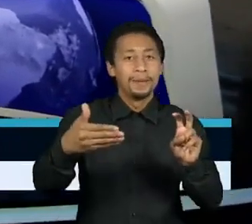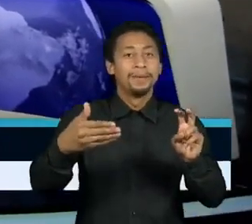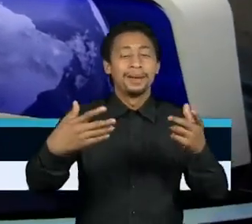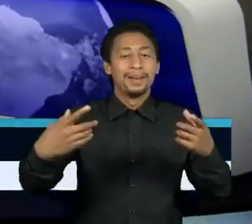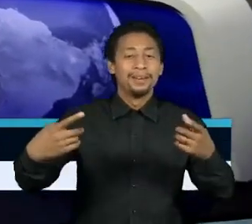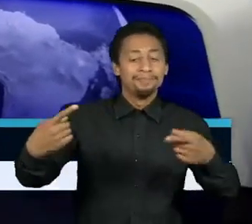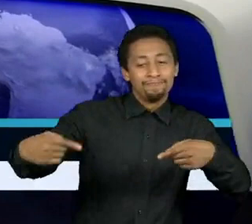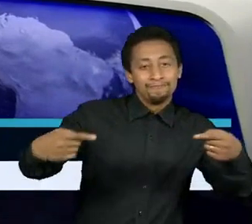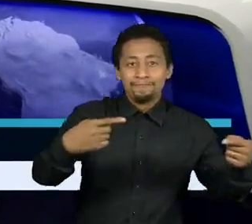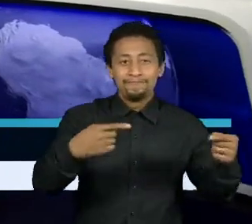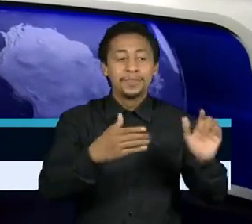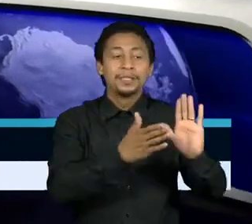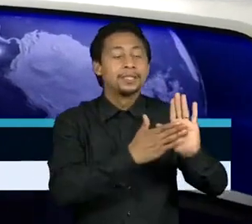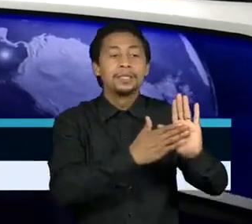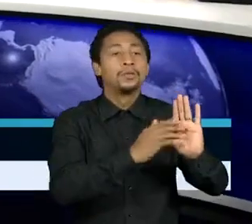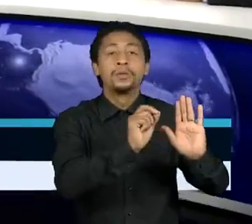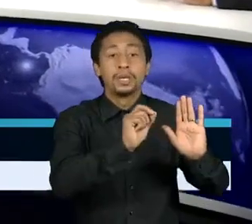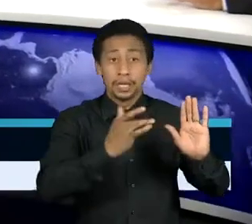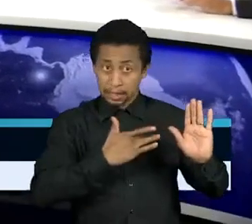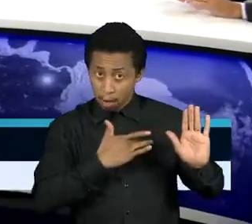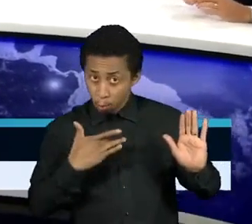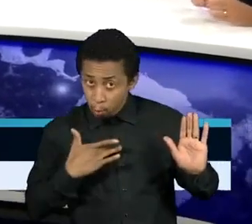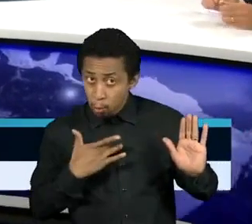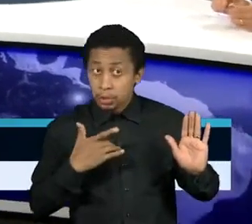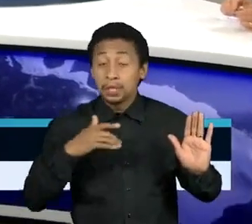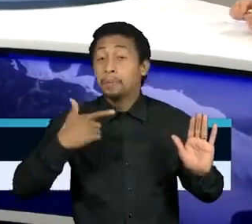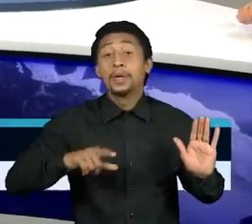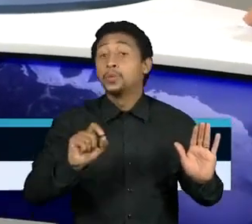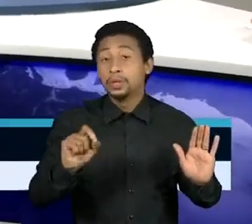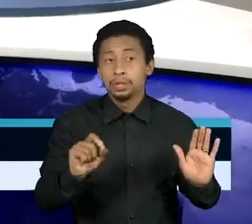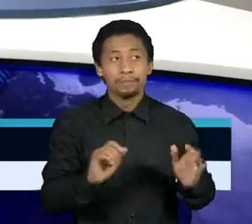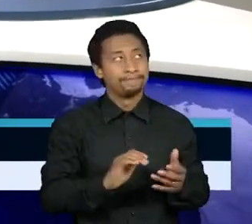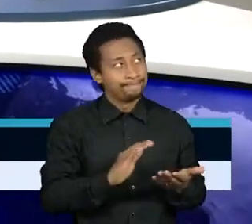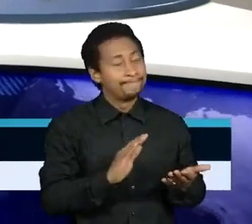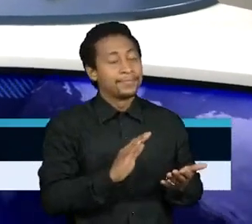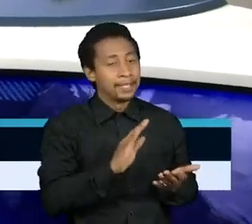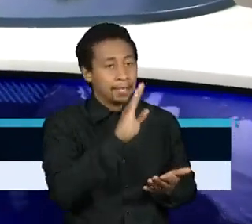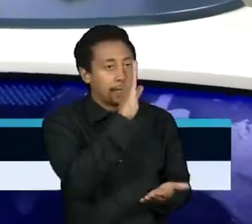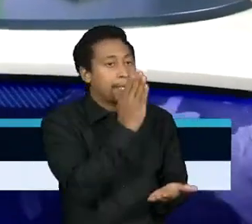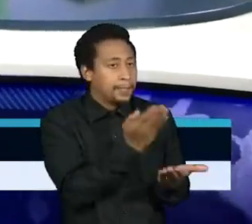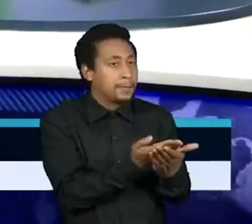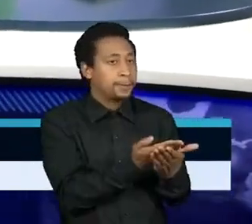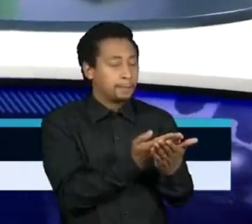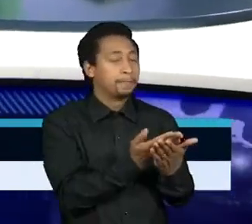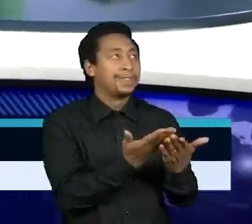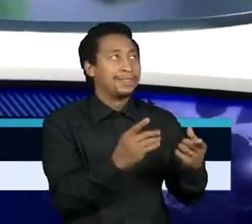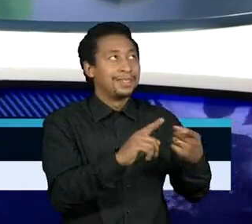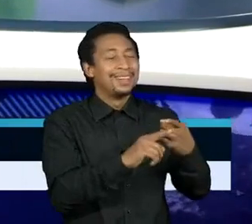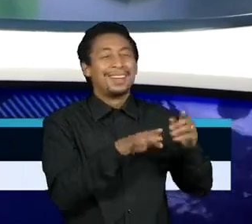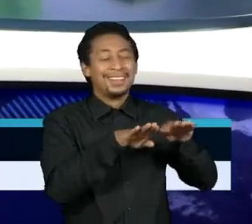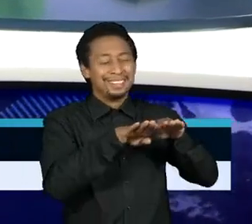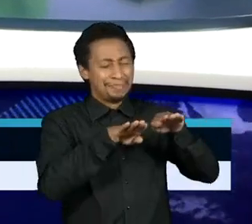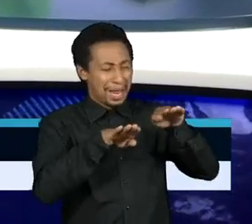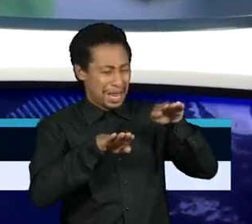vem? Saúde vai ser uma delas, doutor Vecina? Eu não tenho dúvida que, junto com desigualdade, desemprego,